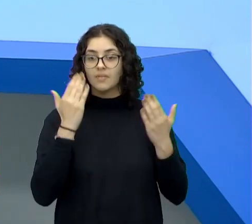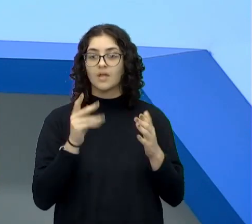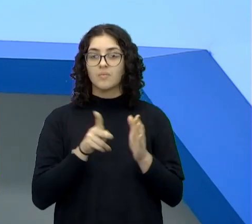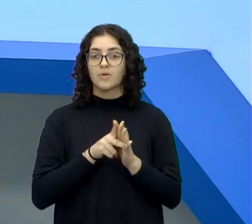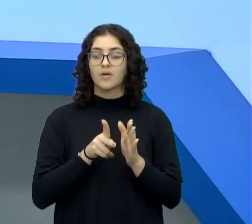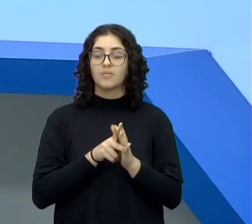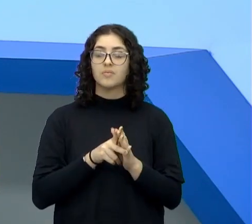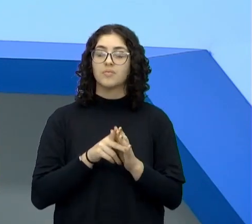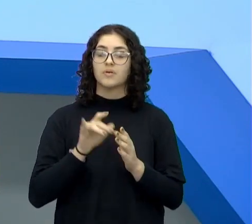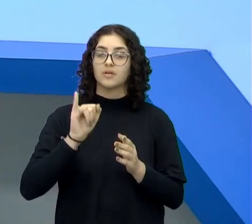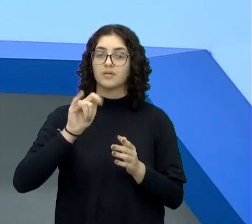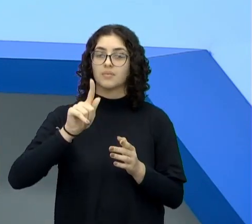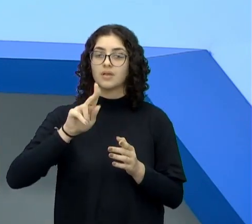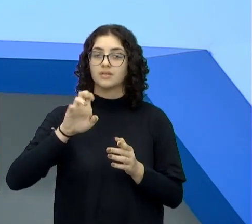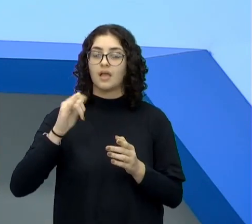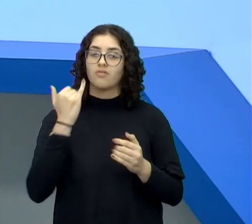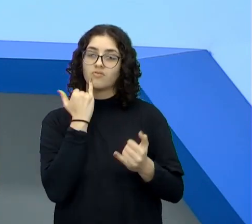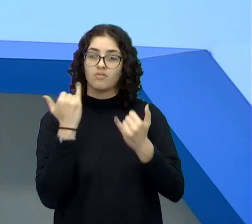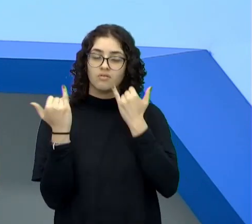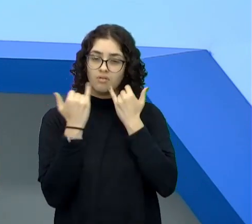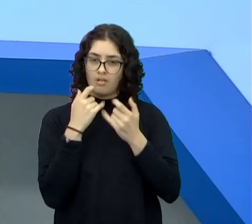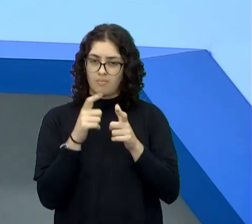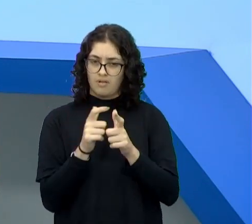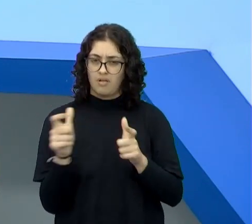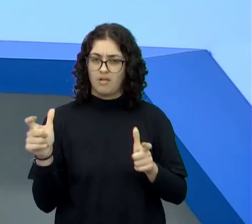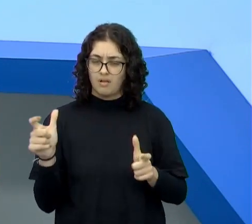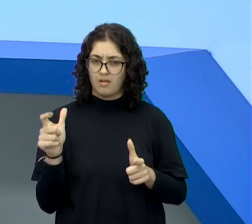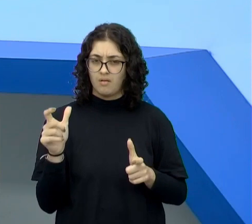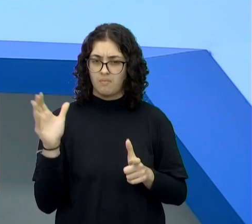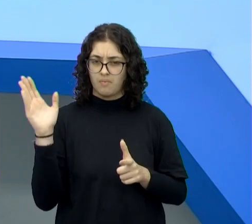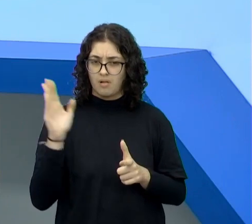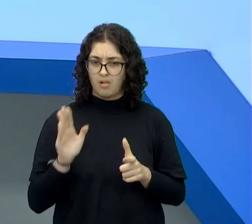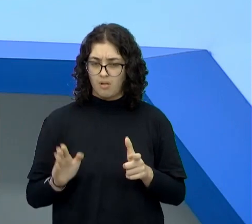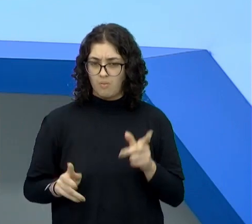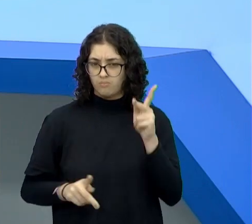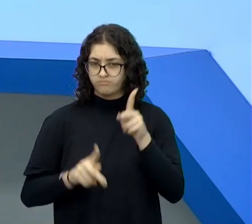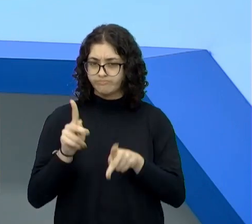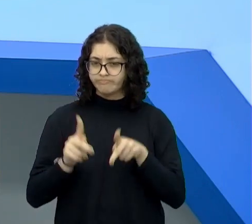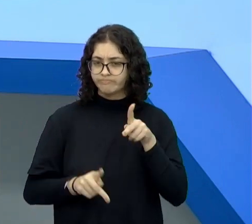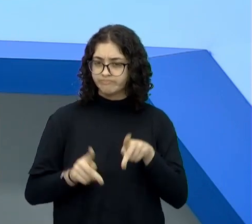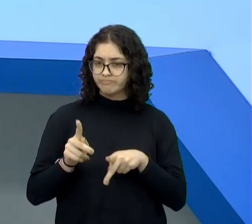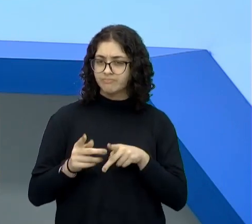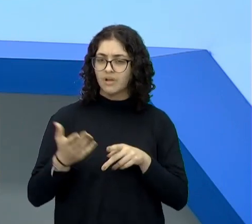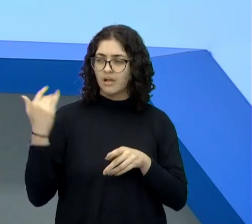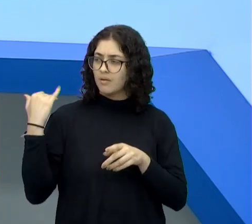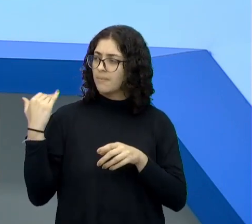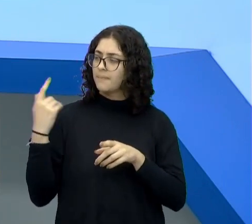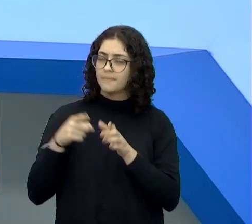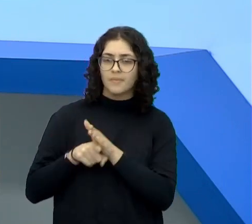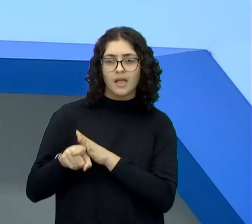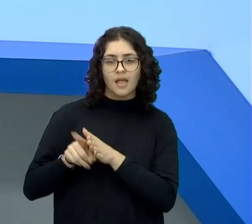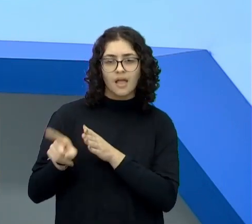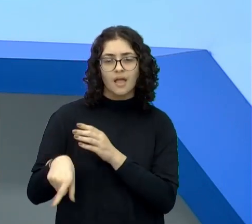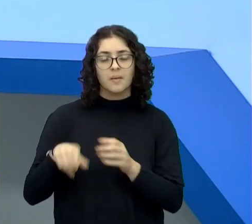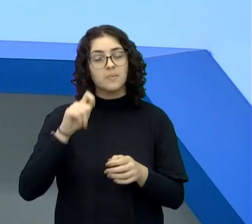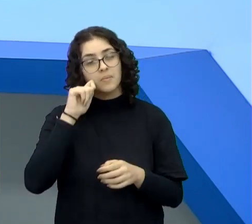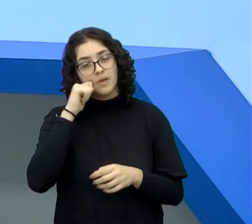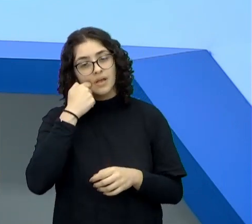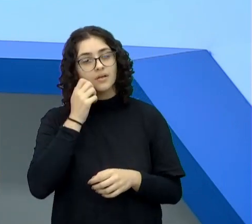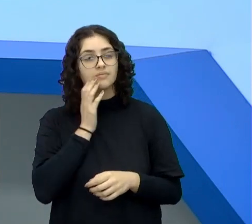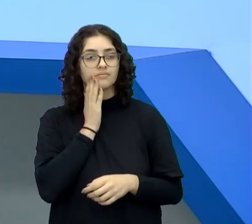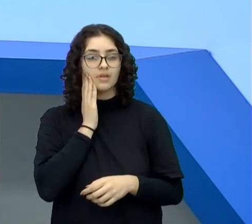IBGE. Então, a maioria da população brasileira, né, no caso, pelo último censo, né, são pessoas negras e